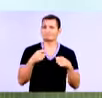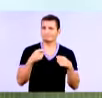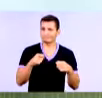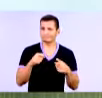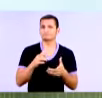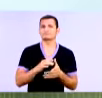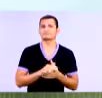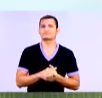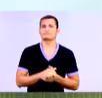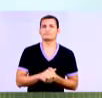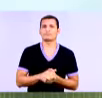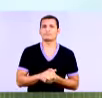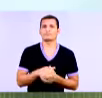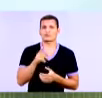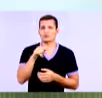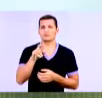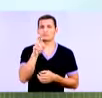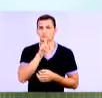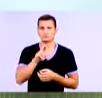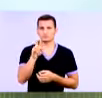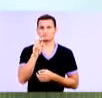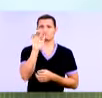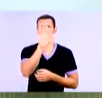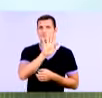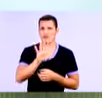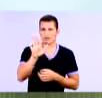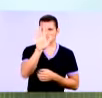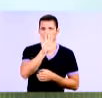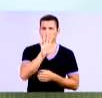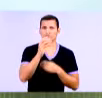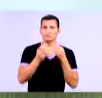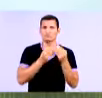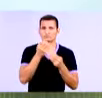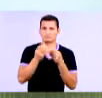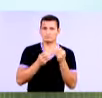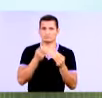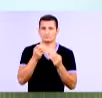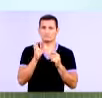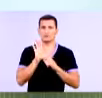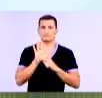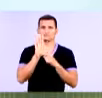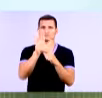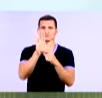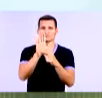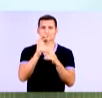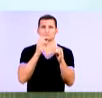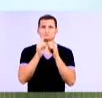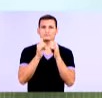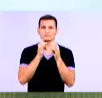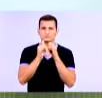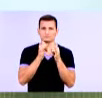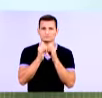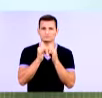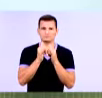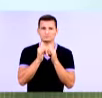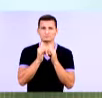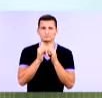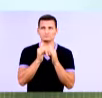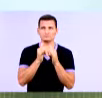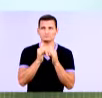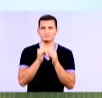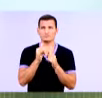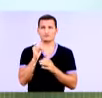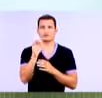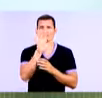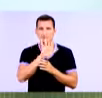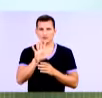ressaltar é o uso da imagem como um elemento também de apresentação da informação, né? A